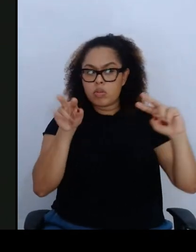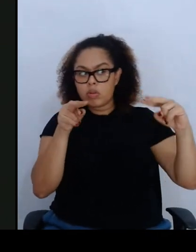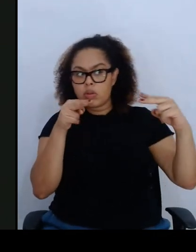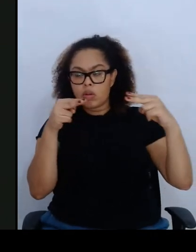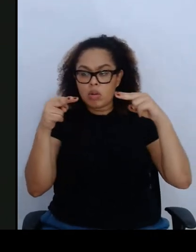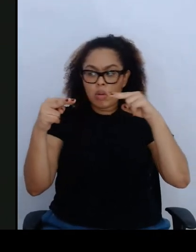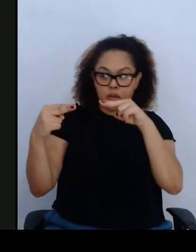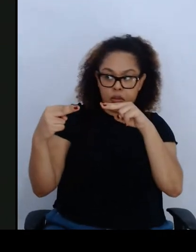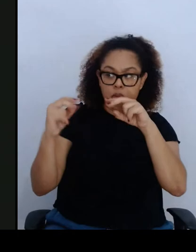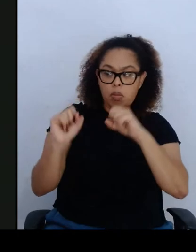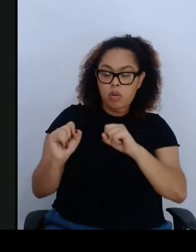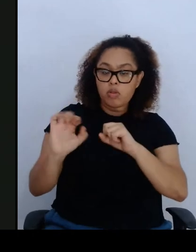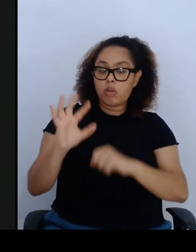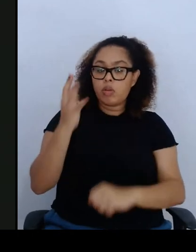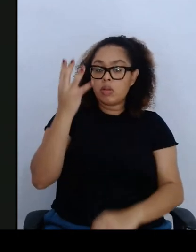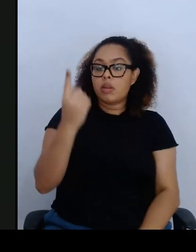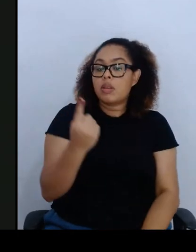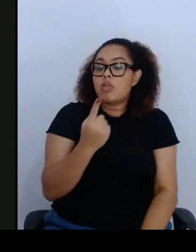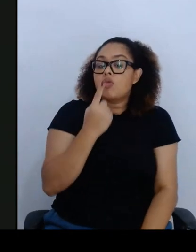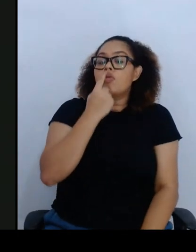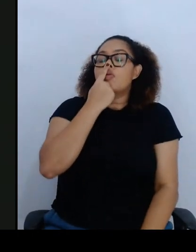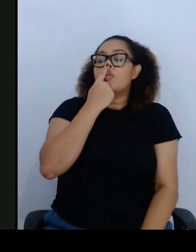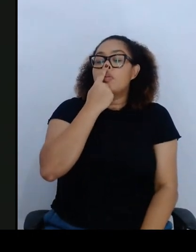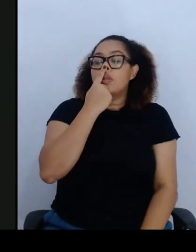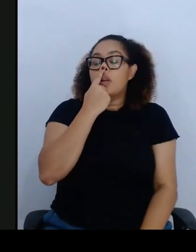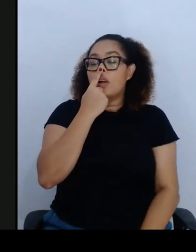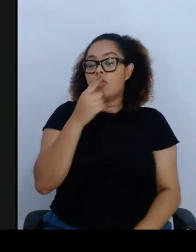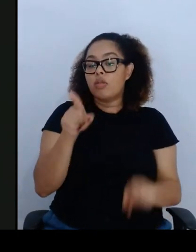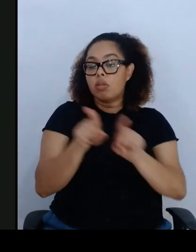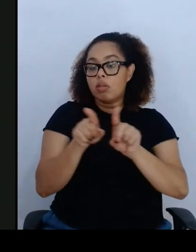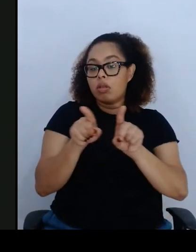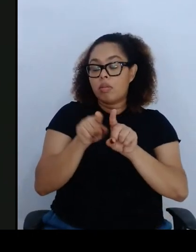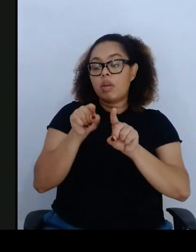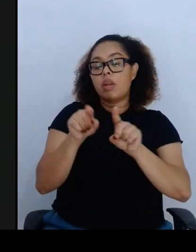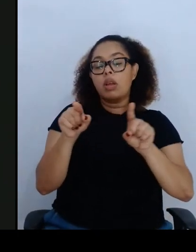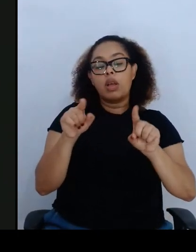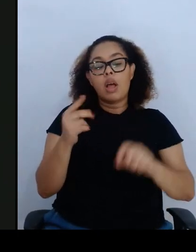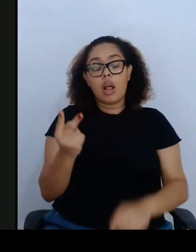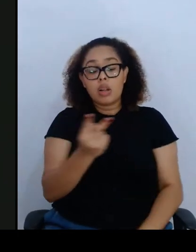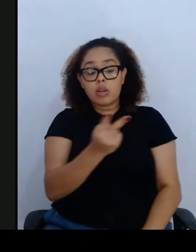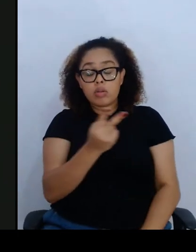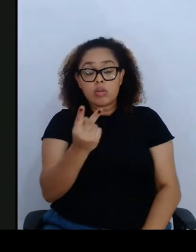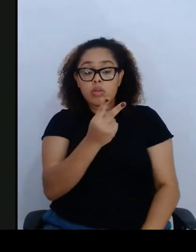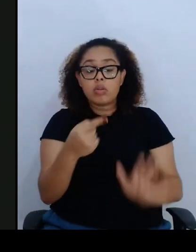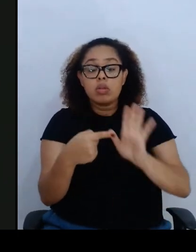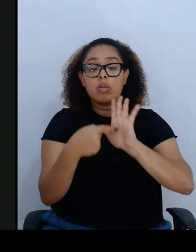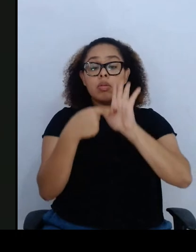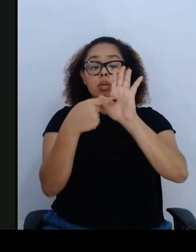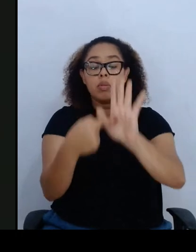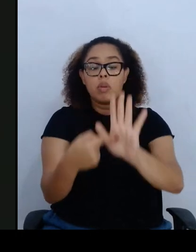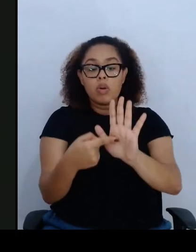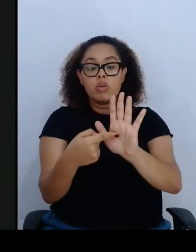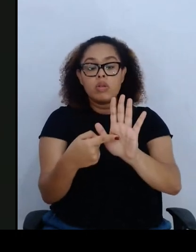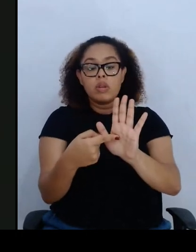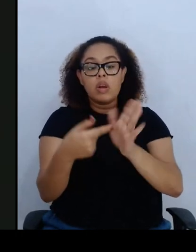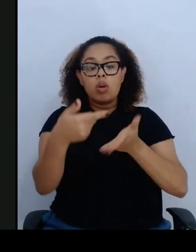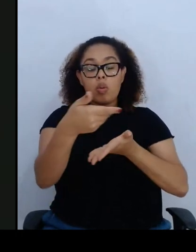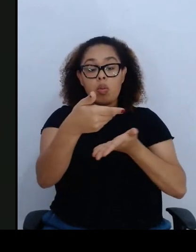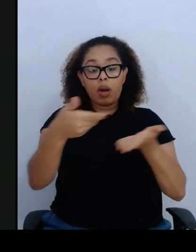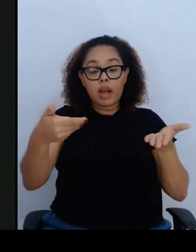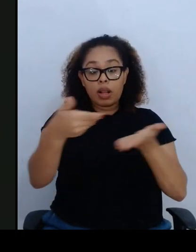sexual nesse processo eu sugiro que juntas essas obras apontam para uma relação Ampla e claramente